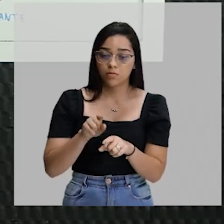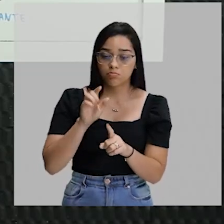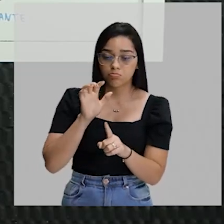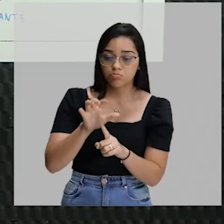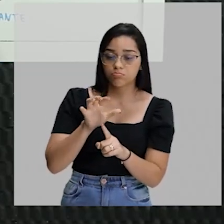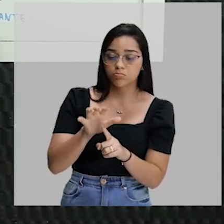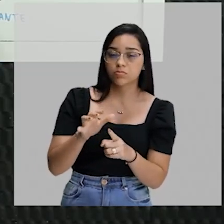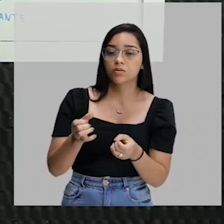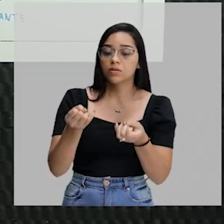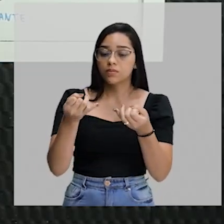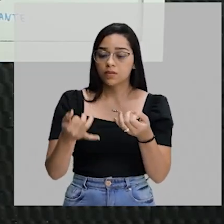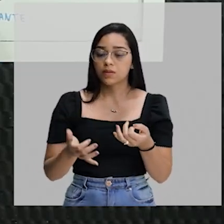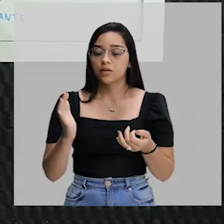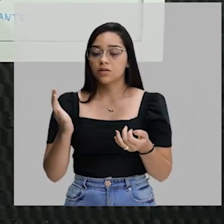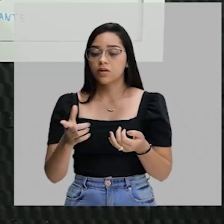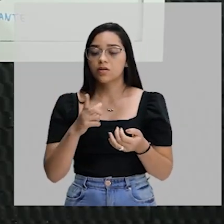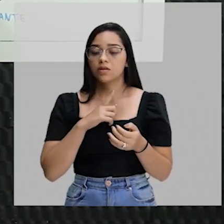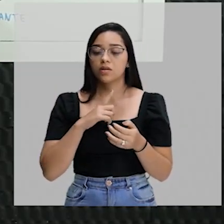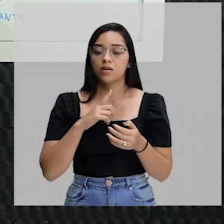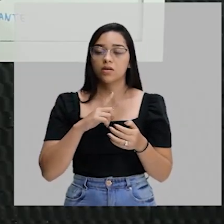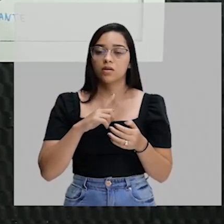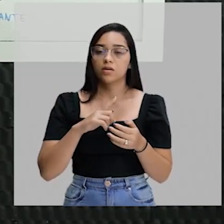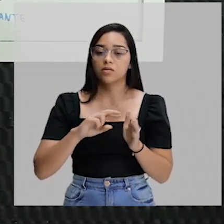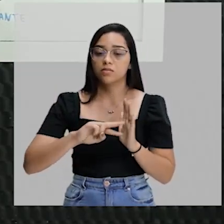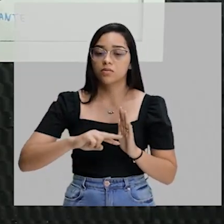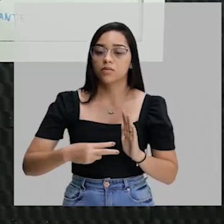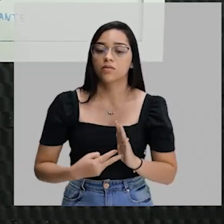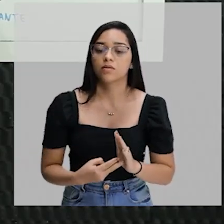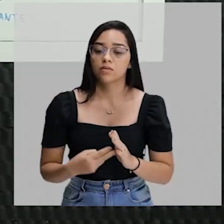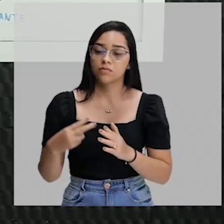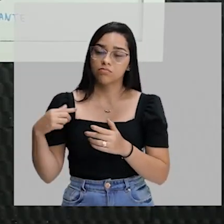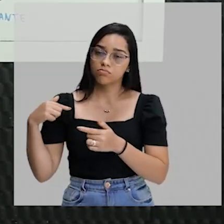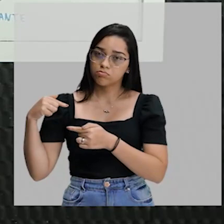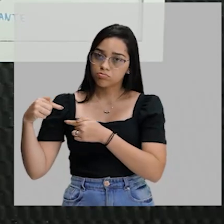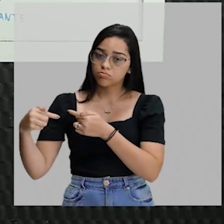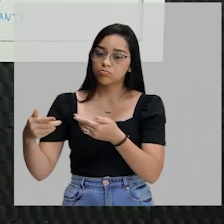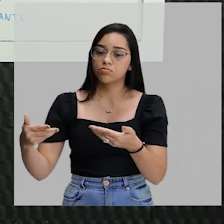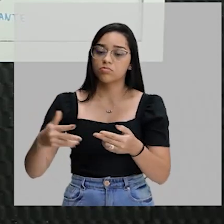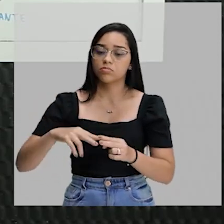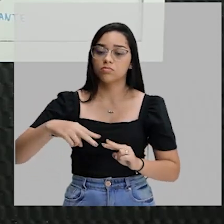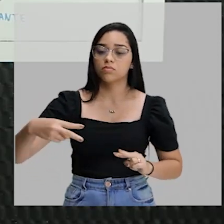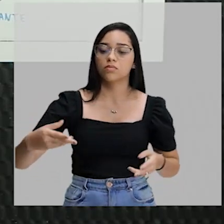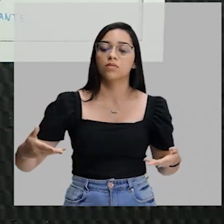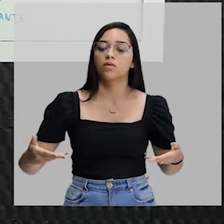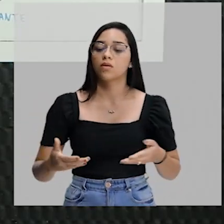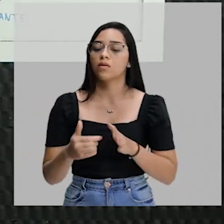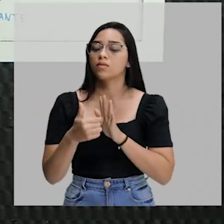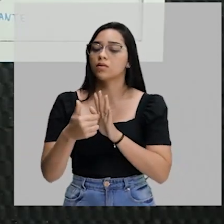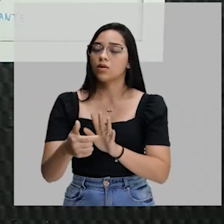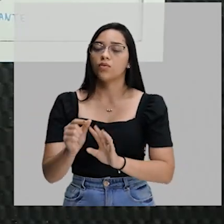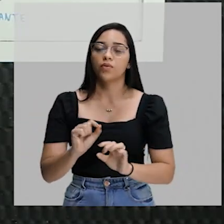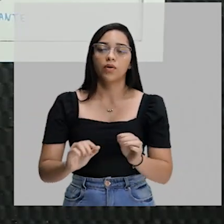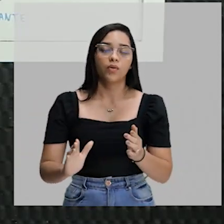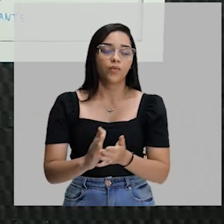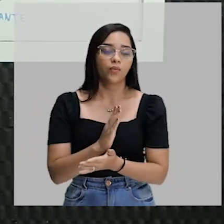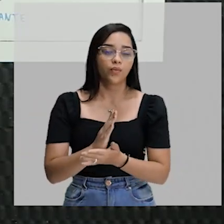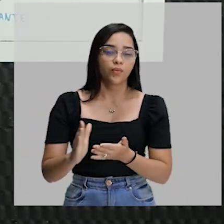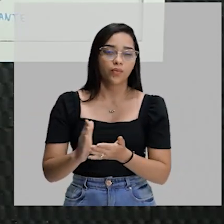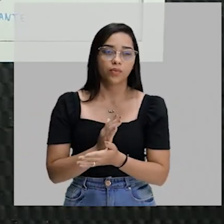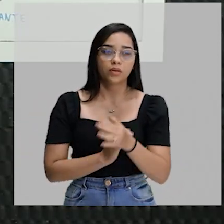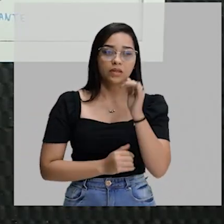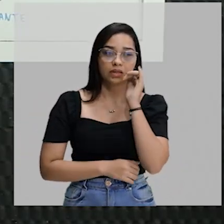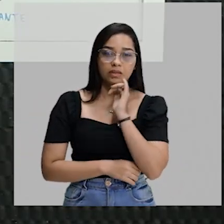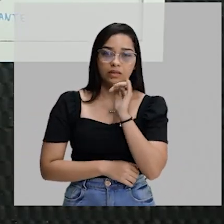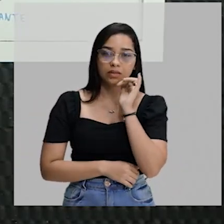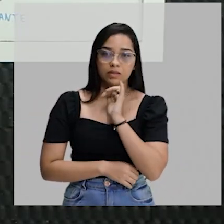afetados. Expliquei aqui sobre o símbolo da descendência, né? Agora a gente vai apresentar alguns